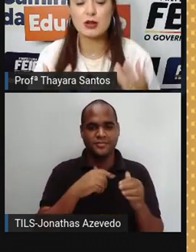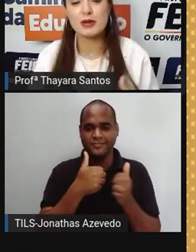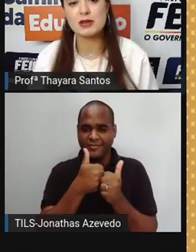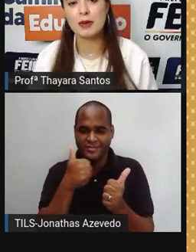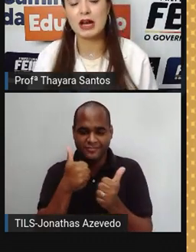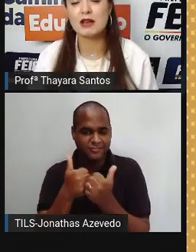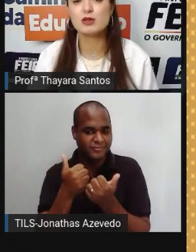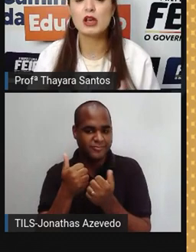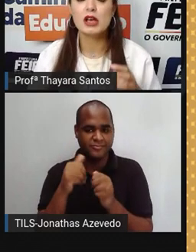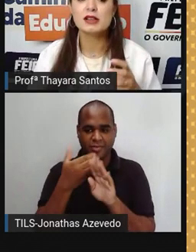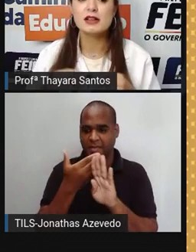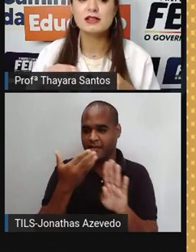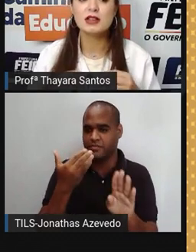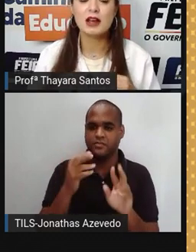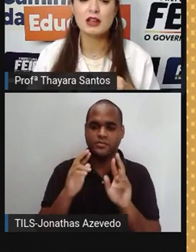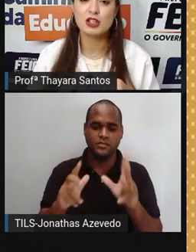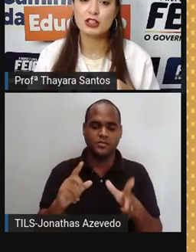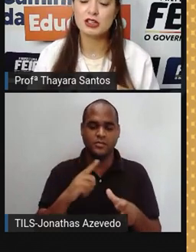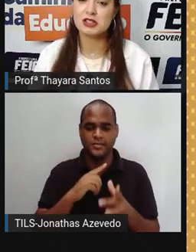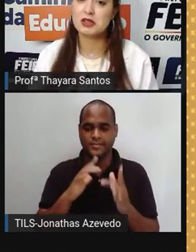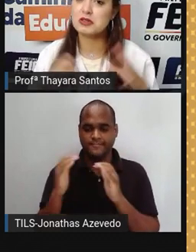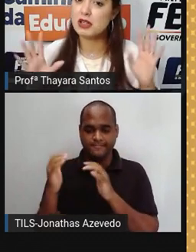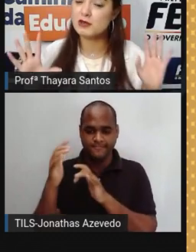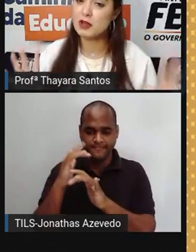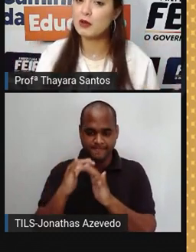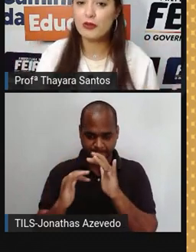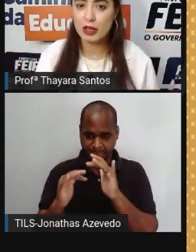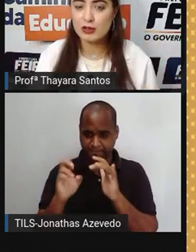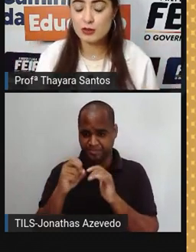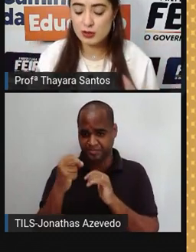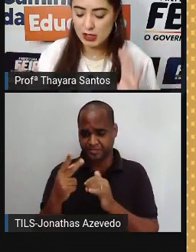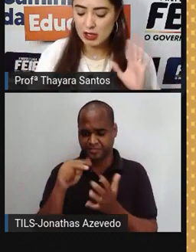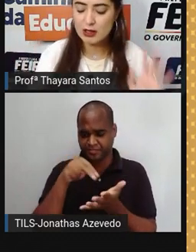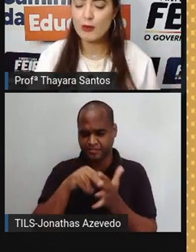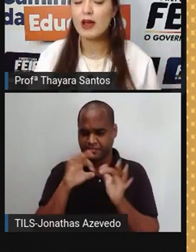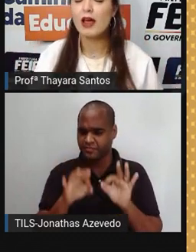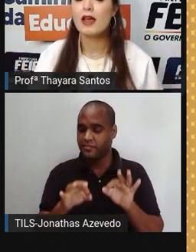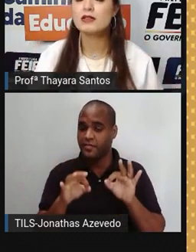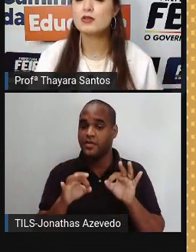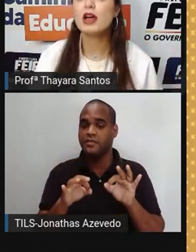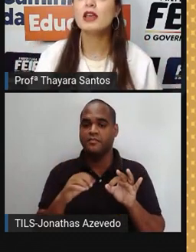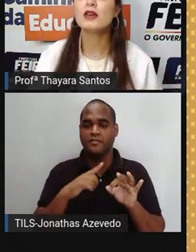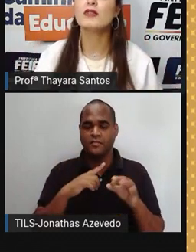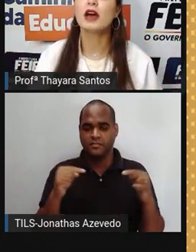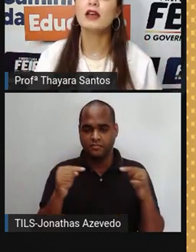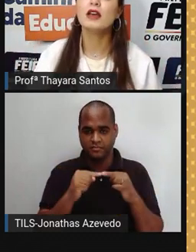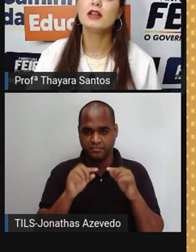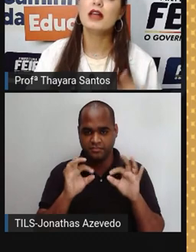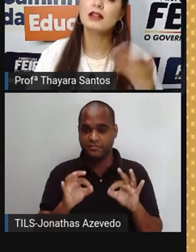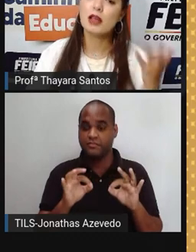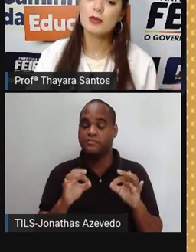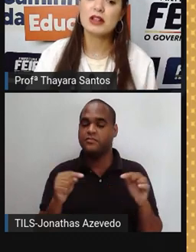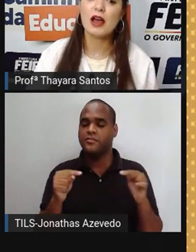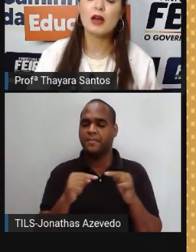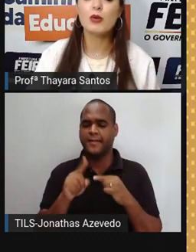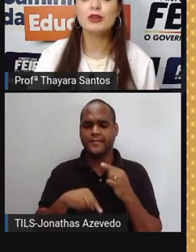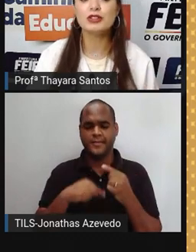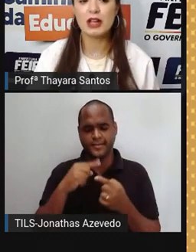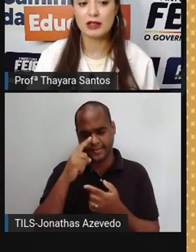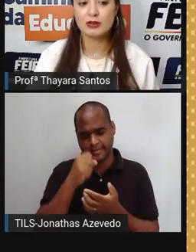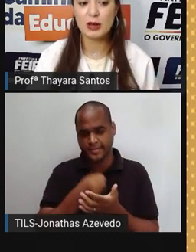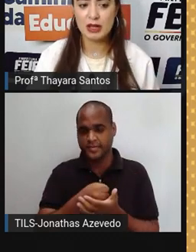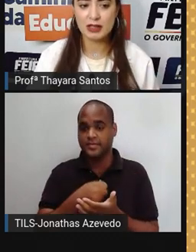próximos se elas estão mais separados se eles interagem entre si ou se eles ficam fixos não é isso daí que vai determinar